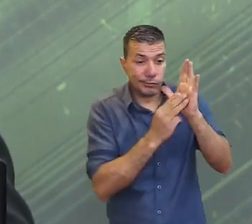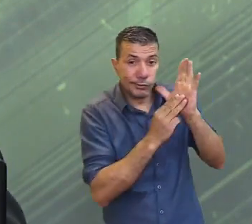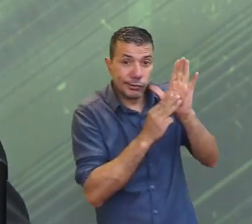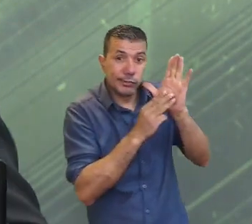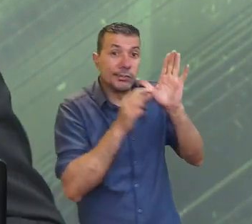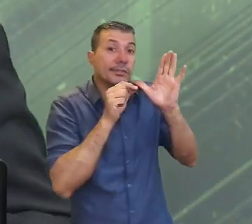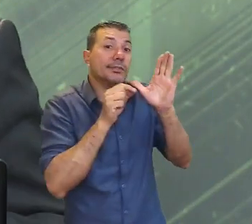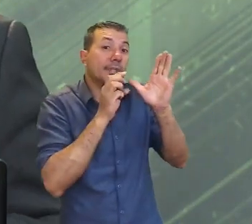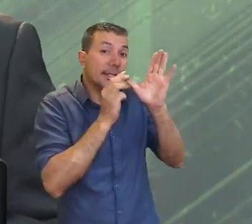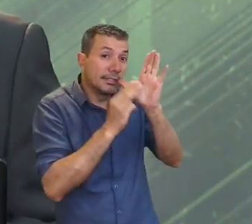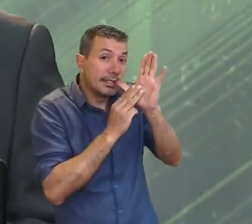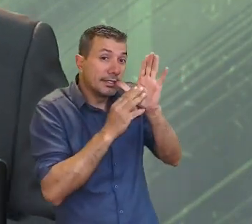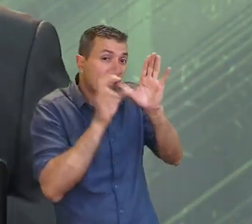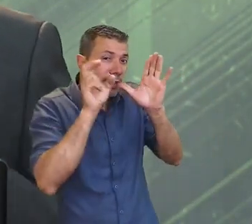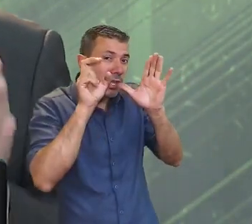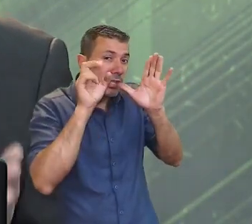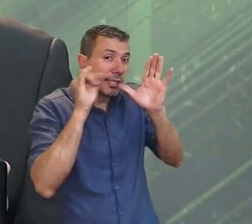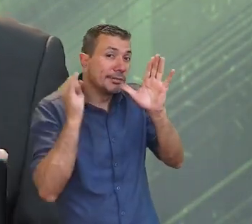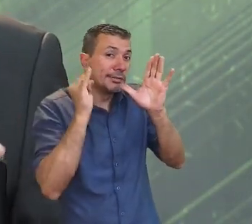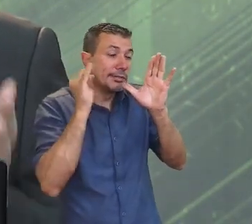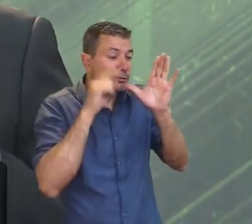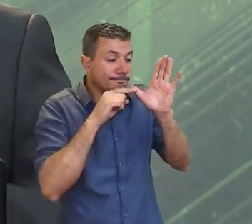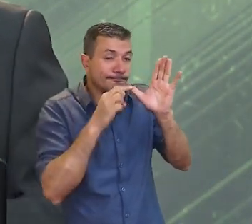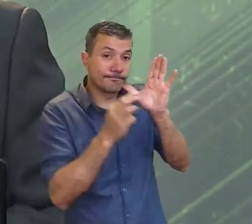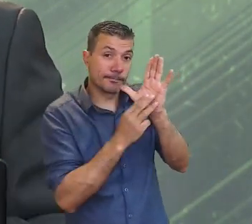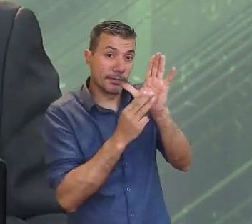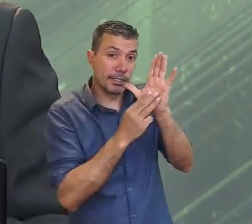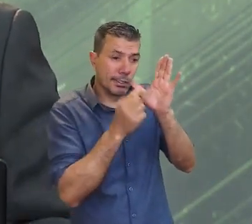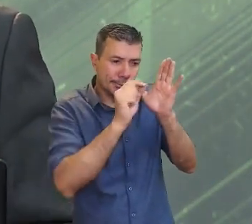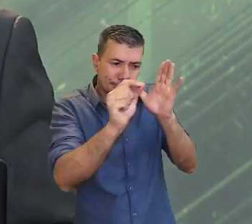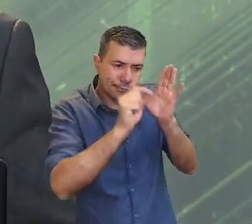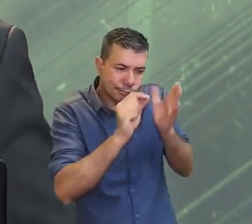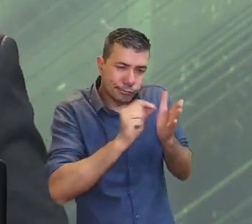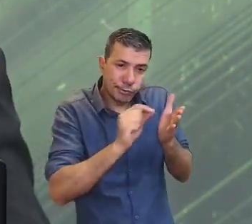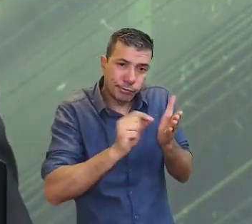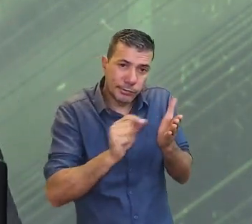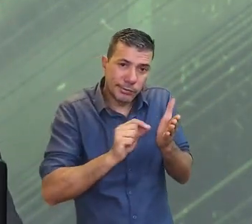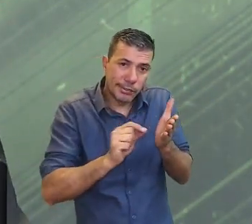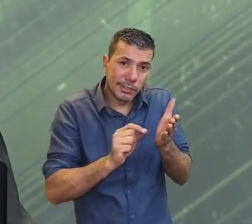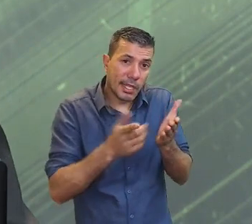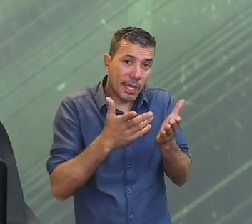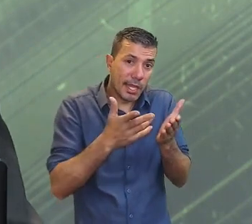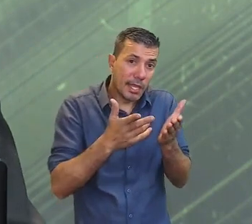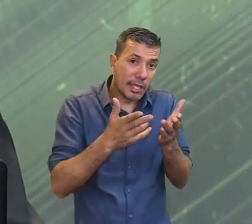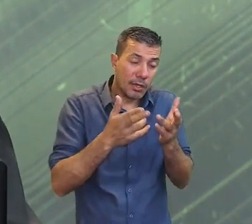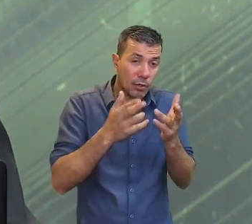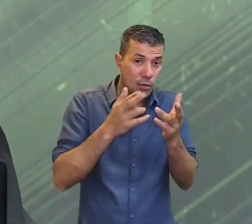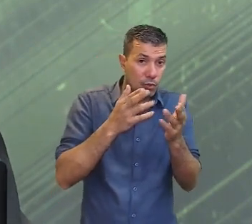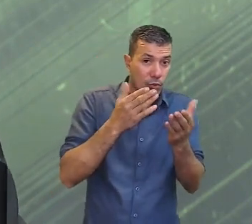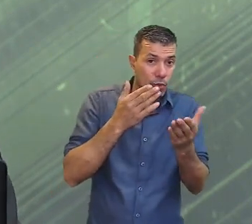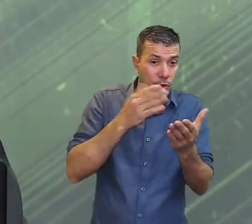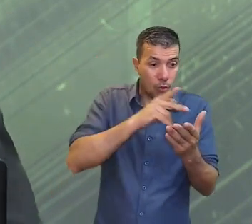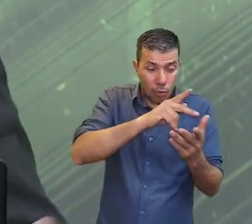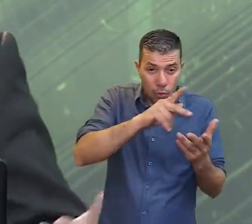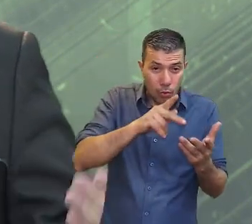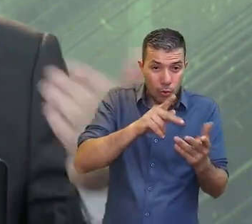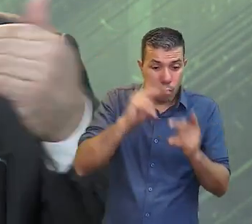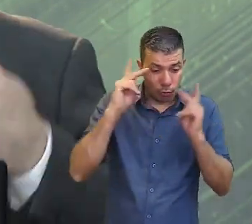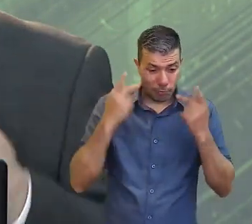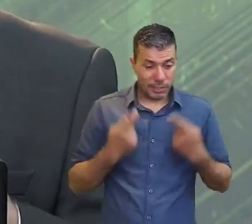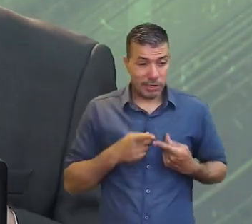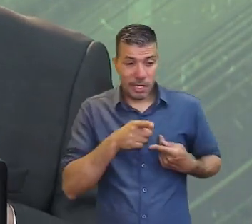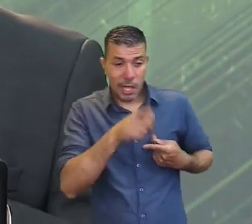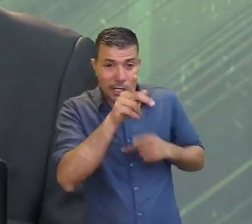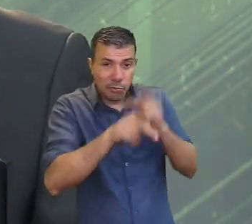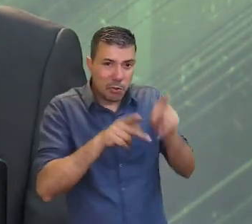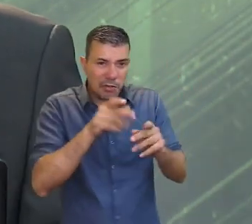é um detalhe importante, preste atenção, Daniel descreve a intervenção de Deus e a sua relação com os assuntos humanos a partir de uma